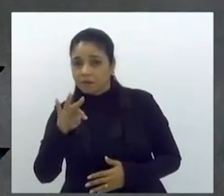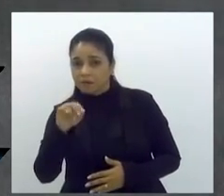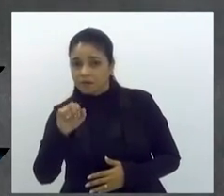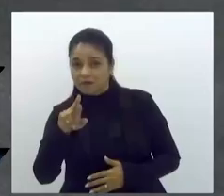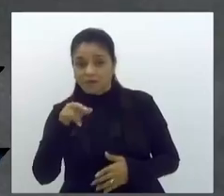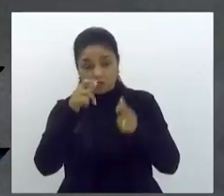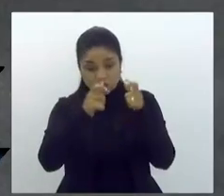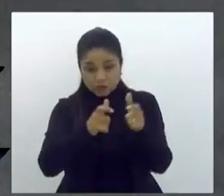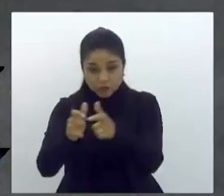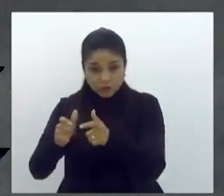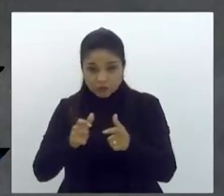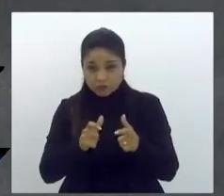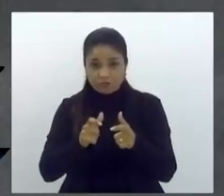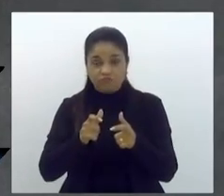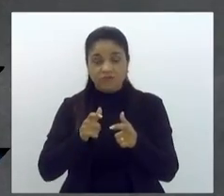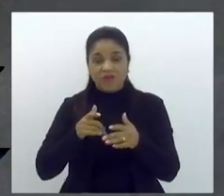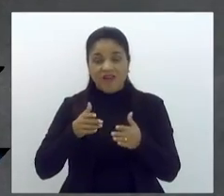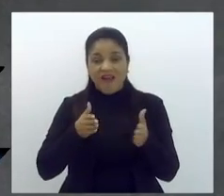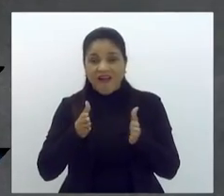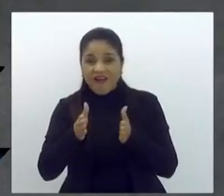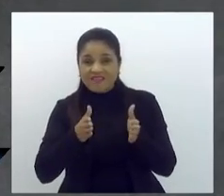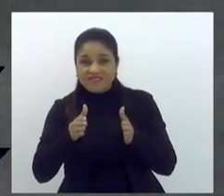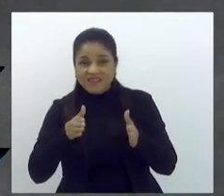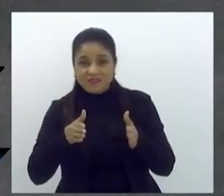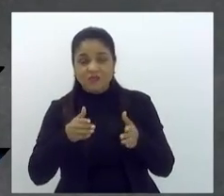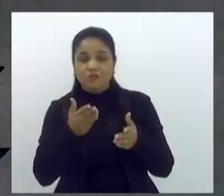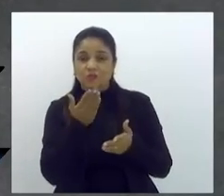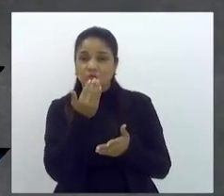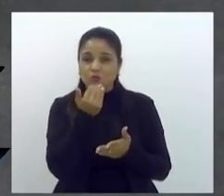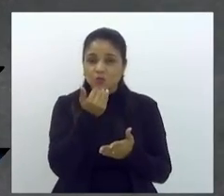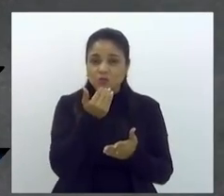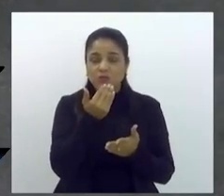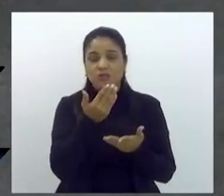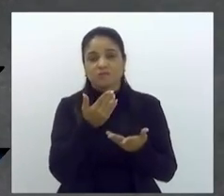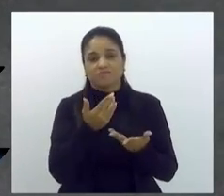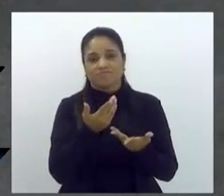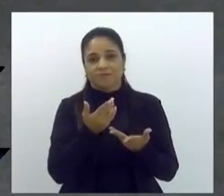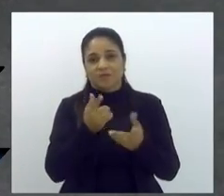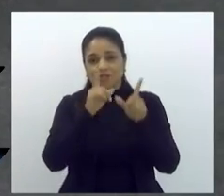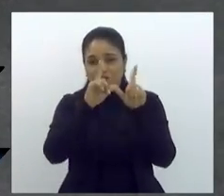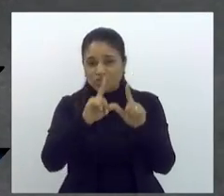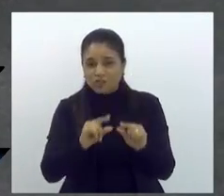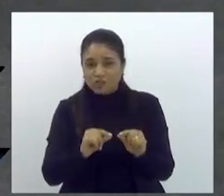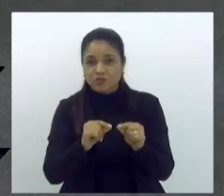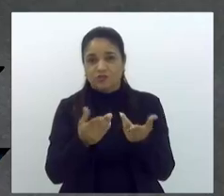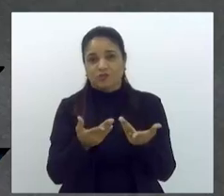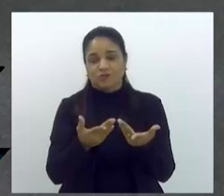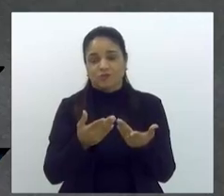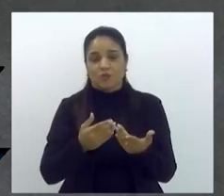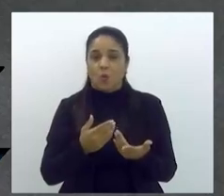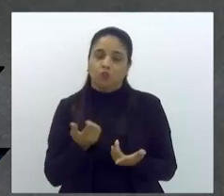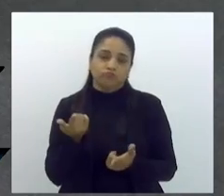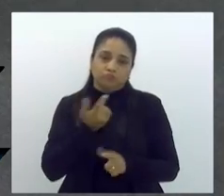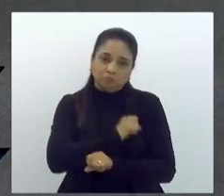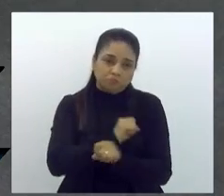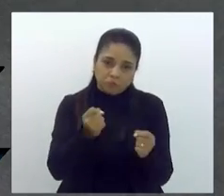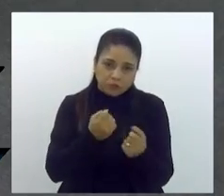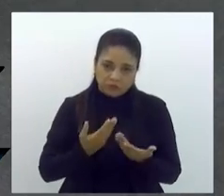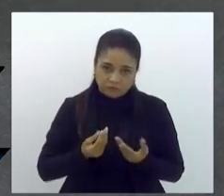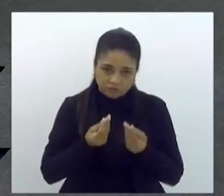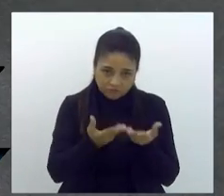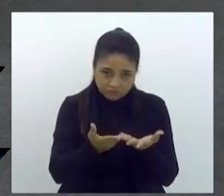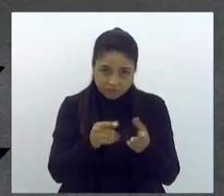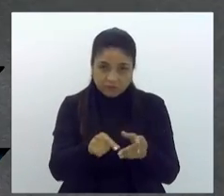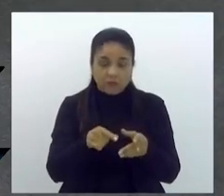locais onde o acesso alimentos In Natura o minimamente processados em escasso ou inviável segundo os dados do